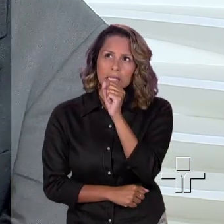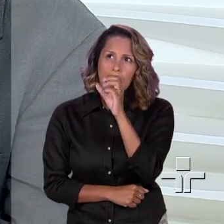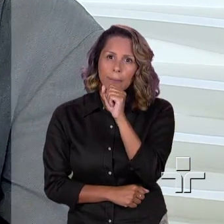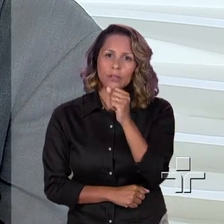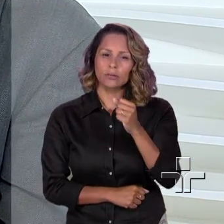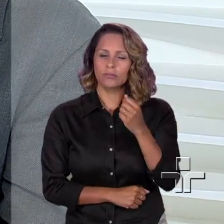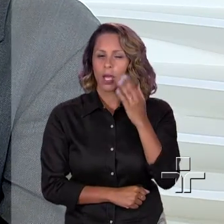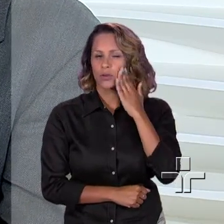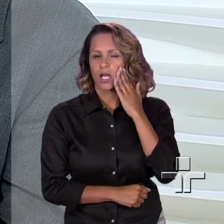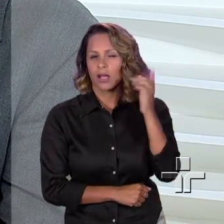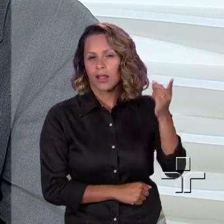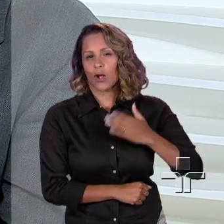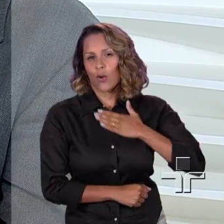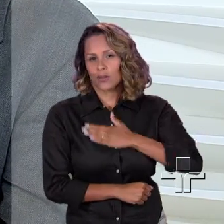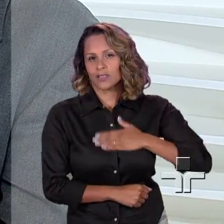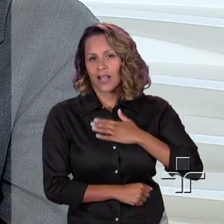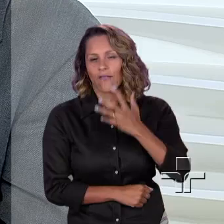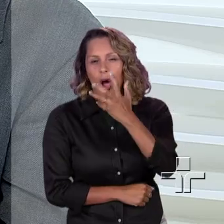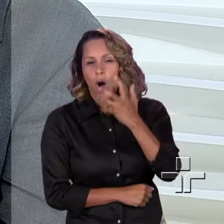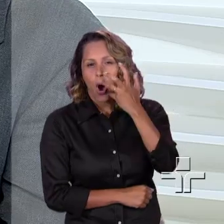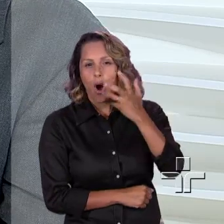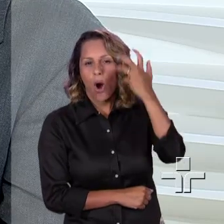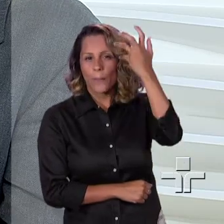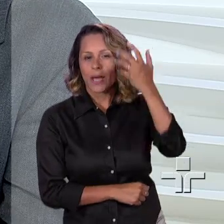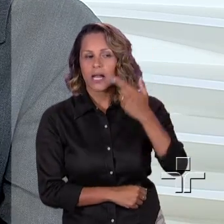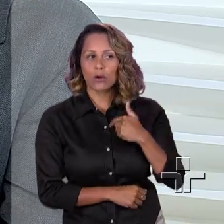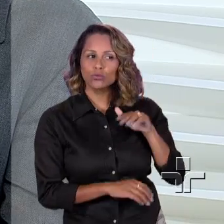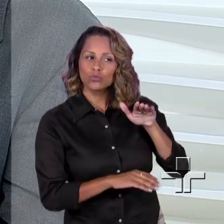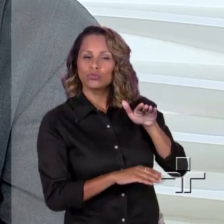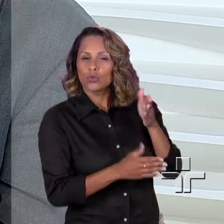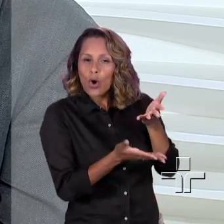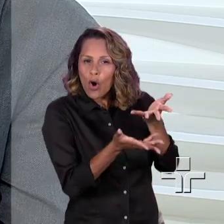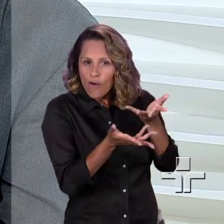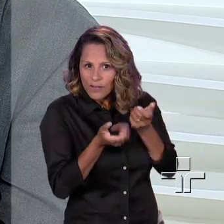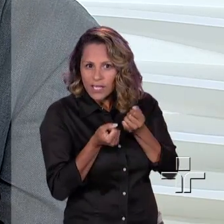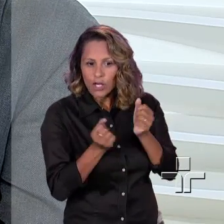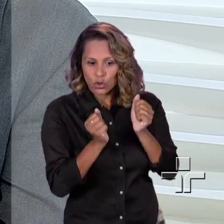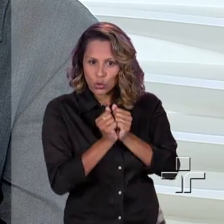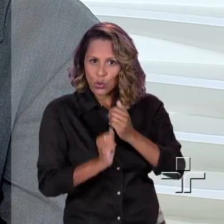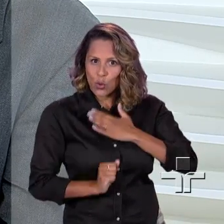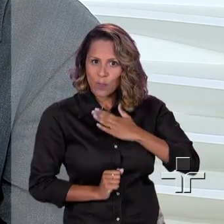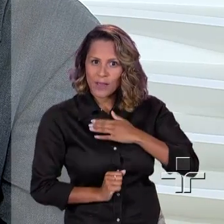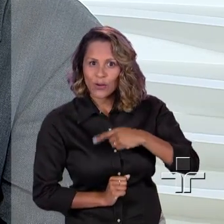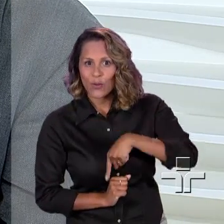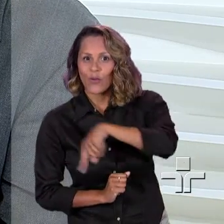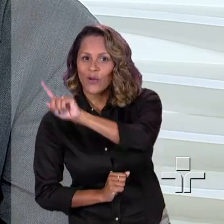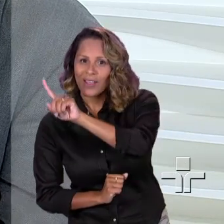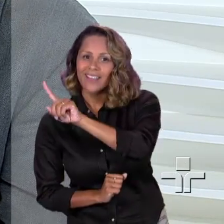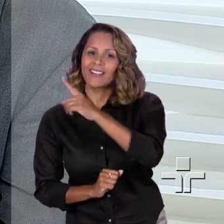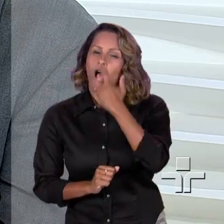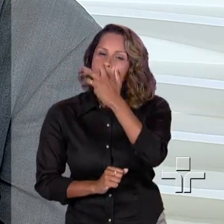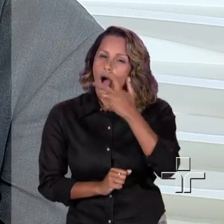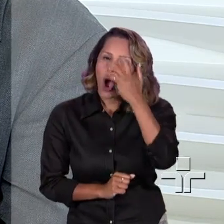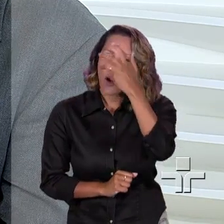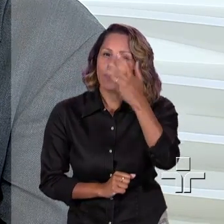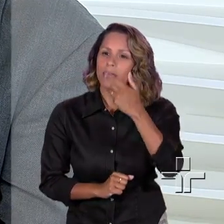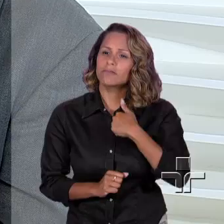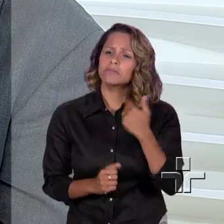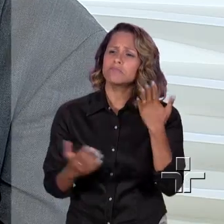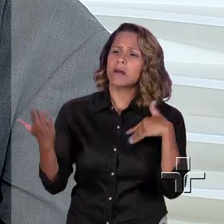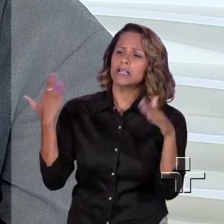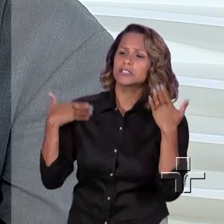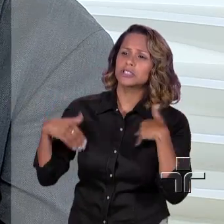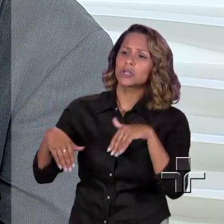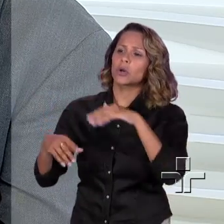gostava de ópera, então eu convidei ela para ir para a ópera comigo. Fomos para o Central Park, fomos para o Metropolitan Museum of Art. Foi um